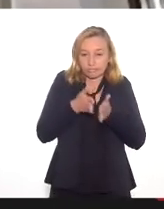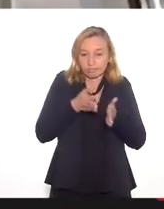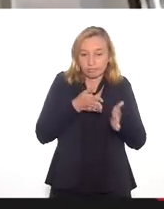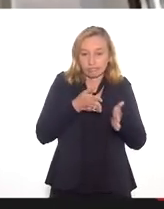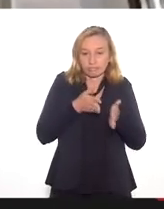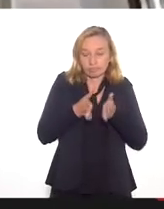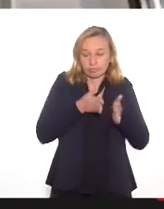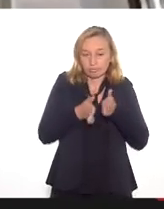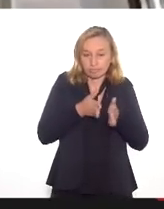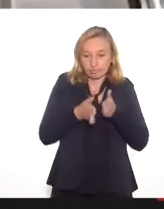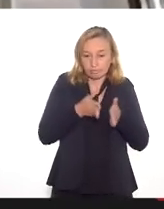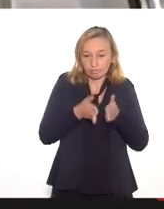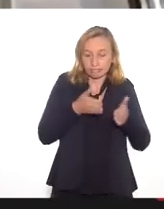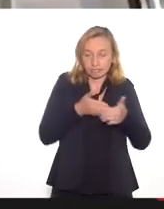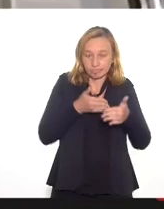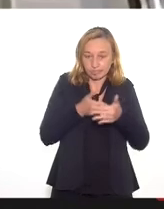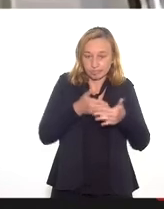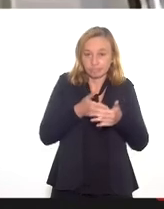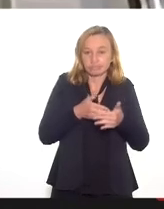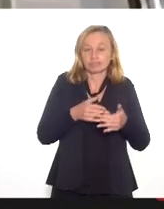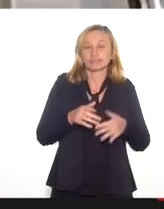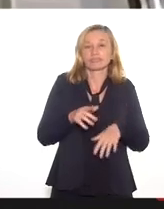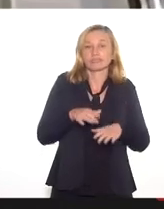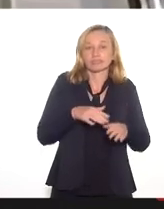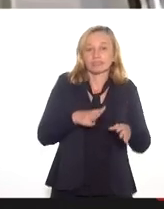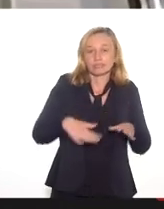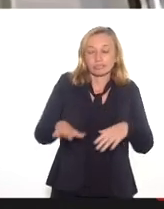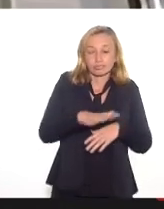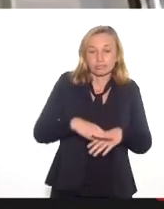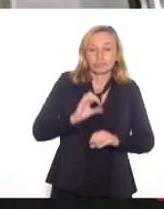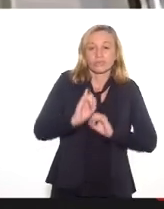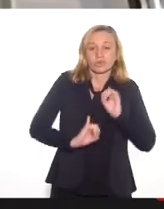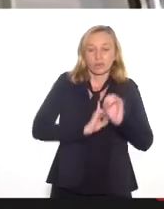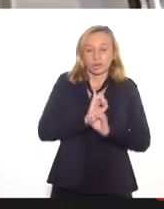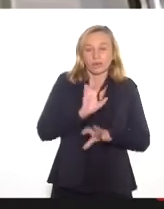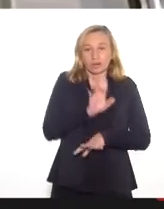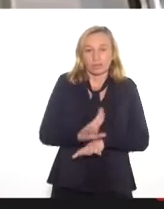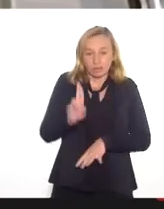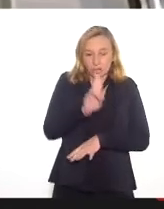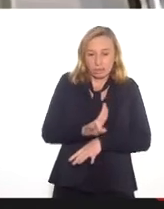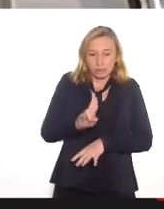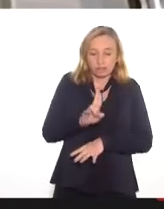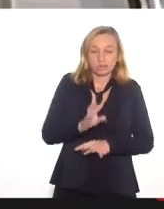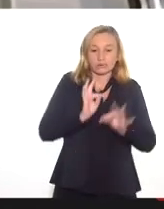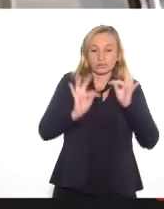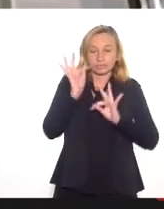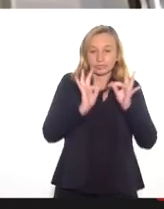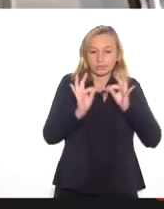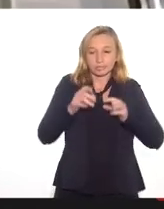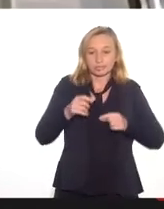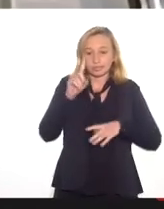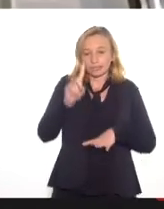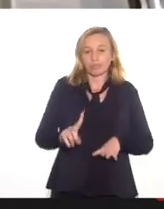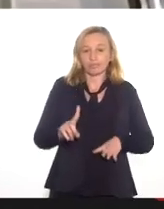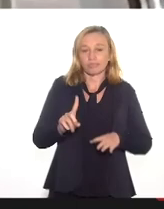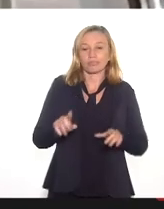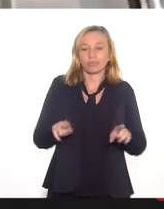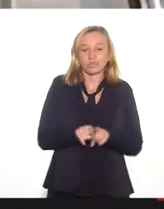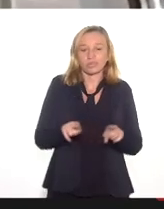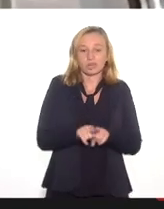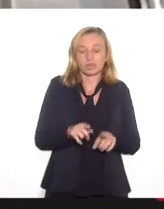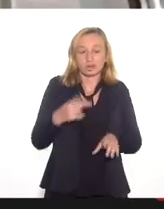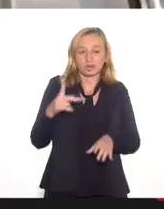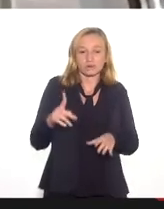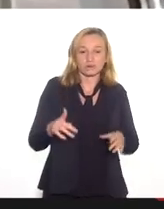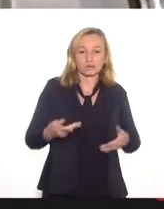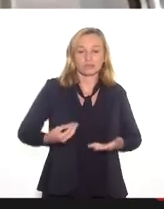nesse meio o conhecimento do uso dessas tecnologias para ampliar seus direitos e também para garantir a